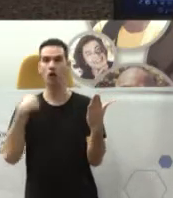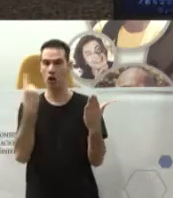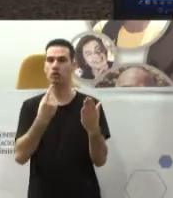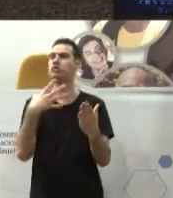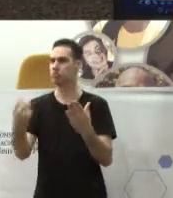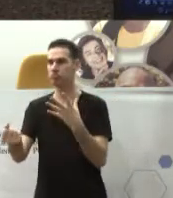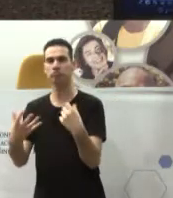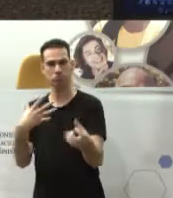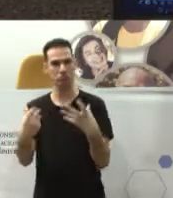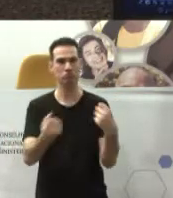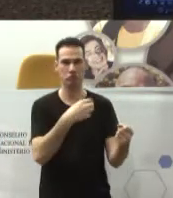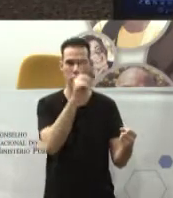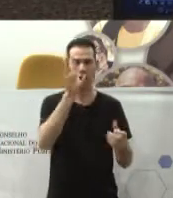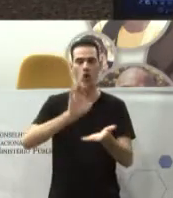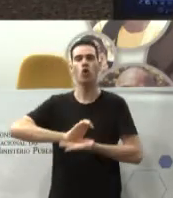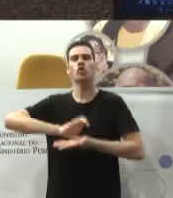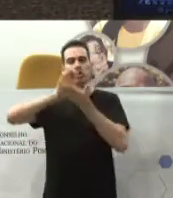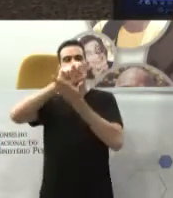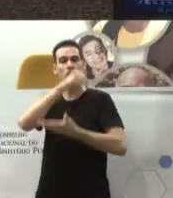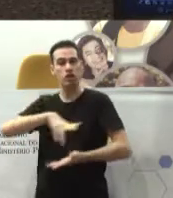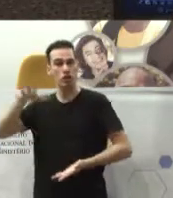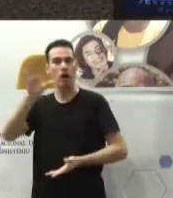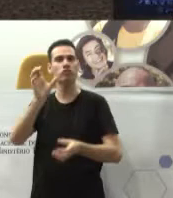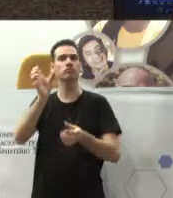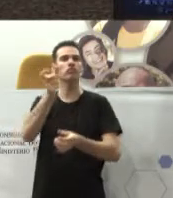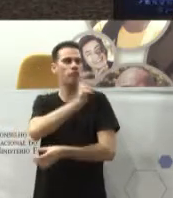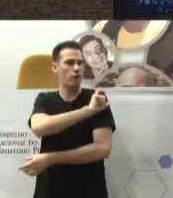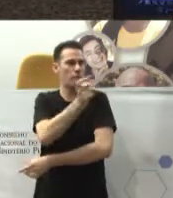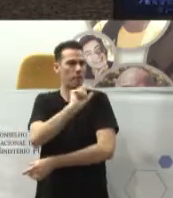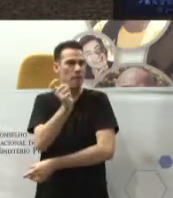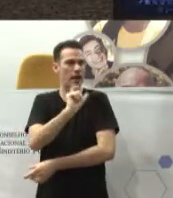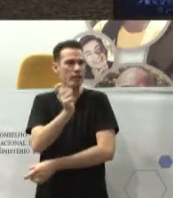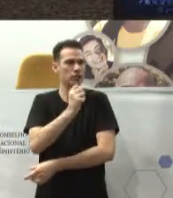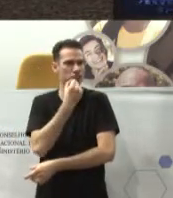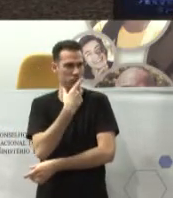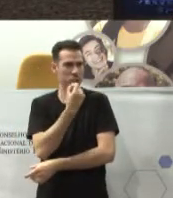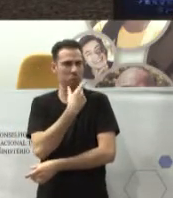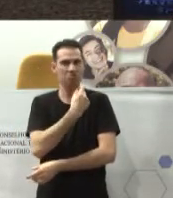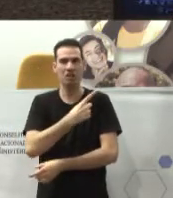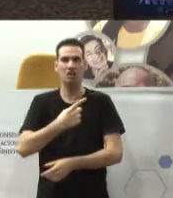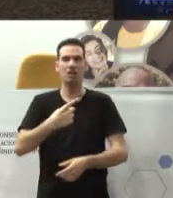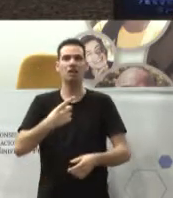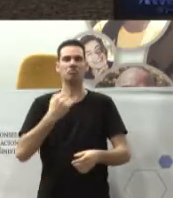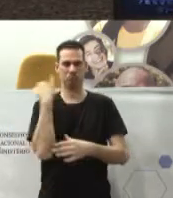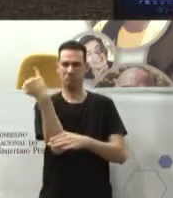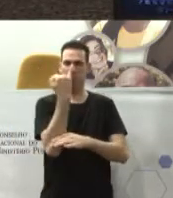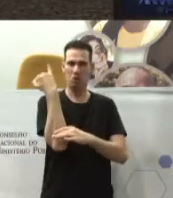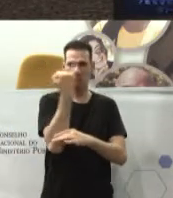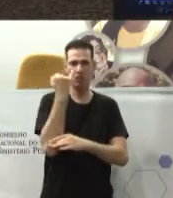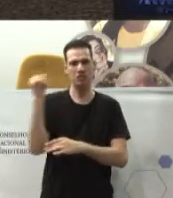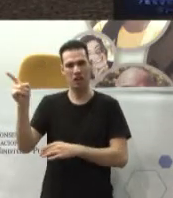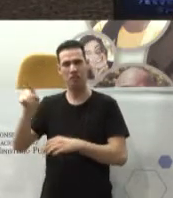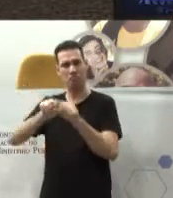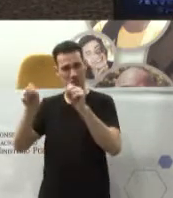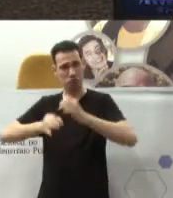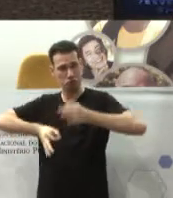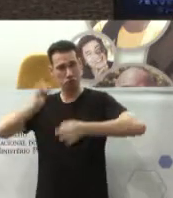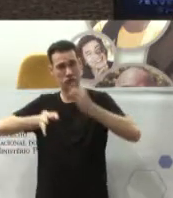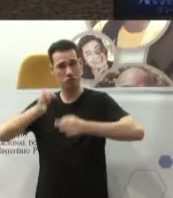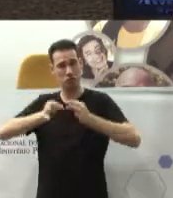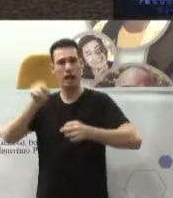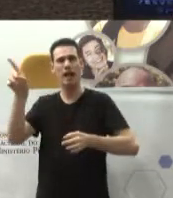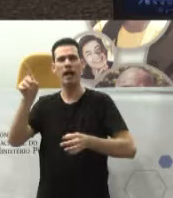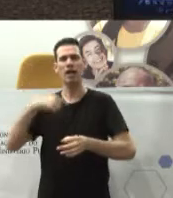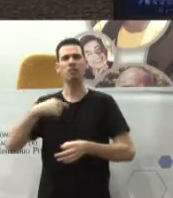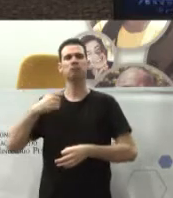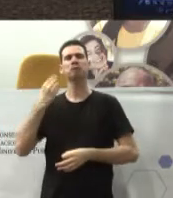Conselho Regional de Farmácia, e elaboramos 3 reuniões para elaborar um relatório importante para a judicialização. Um dia, surpresa